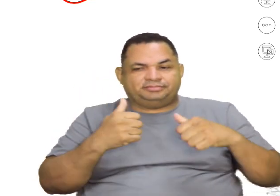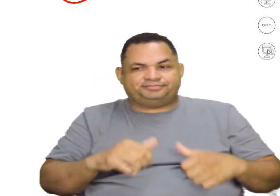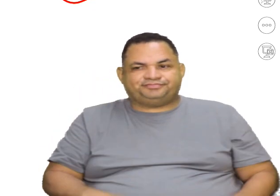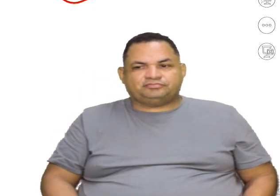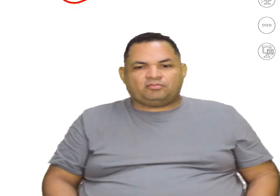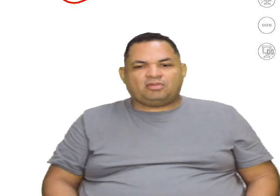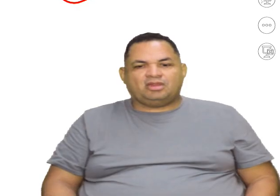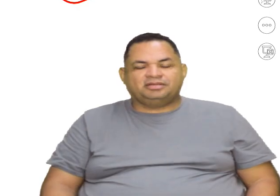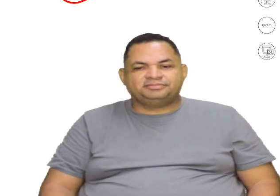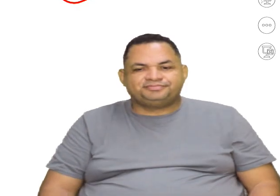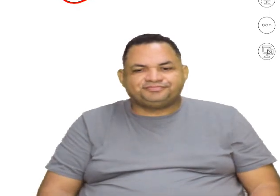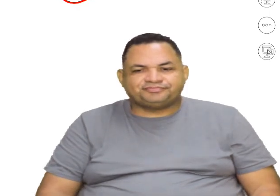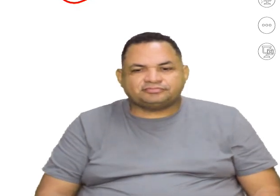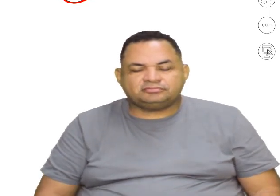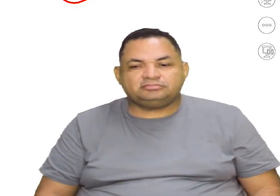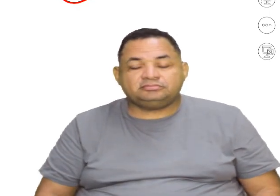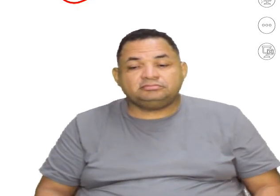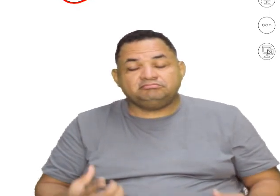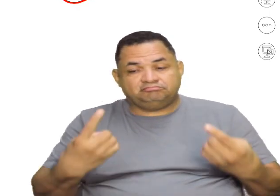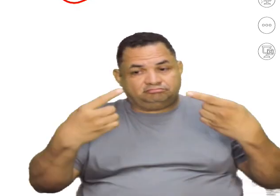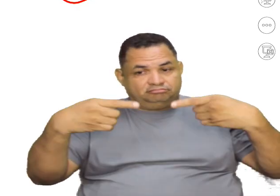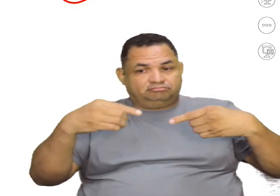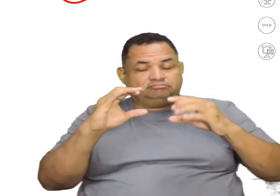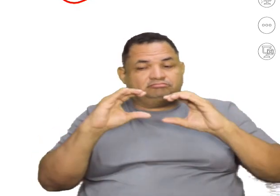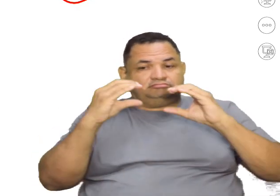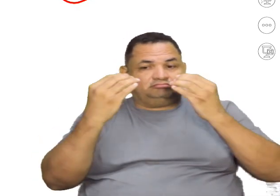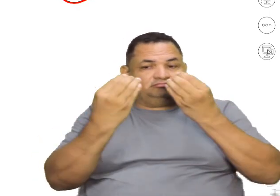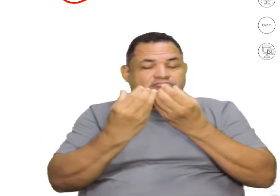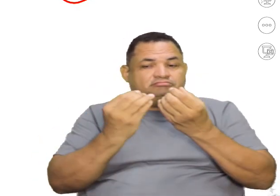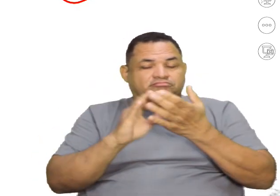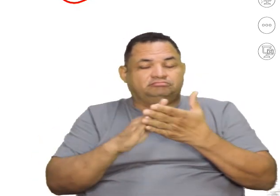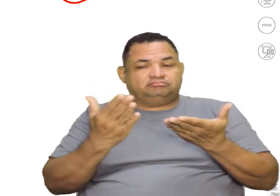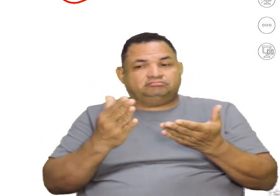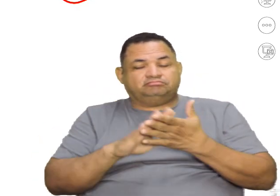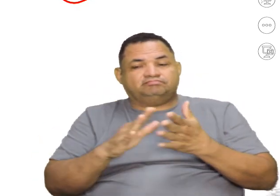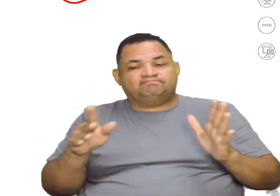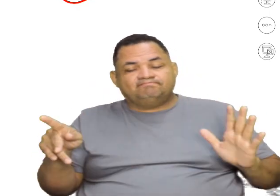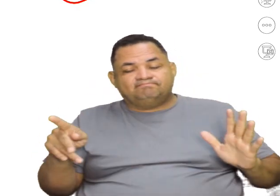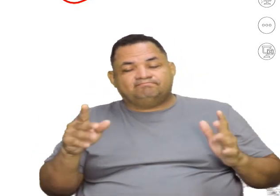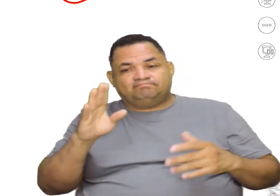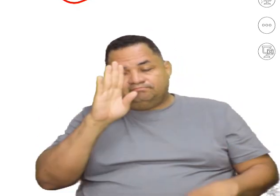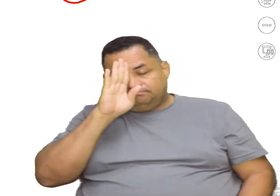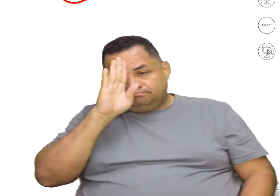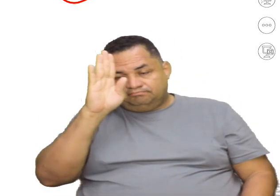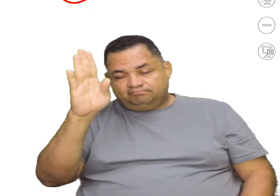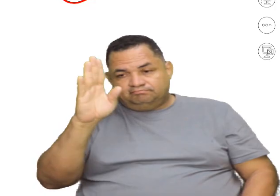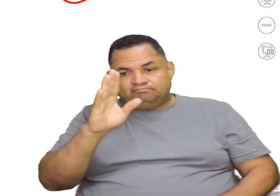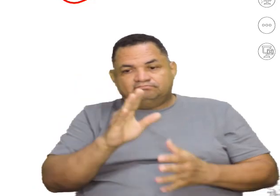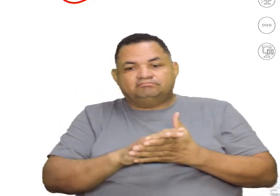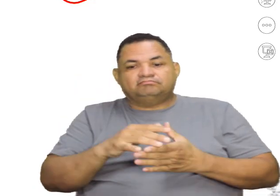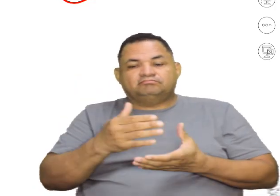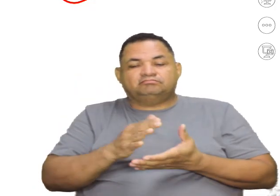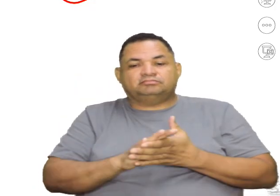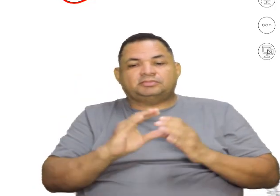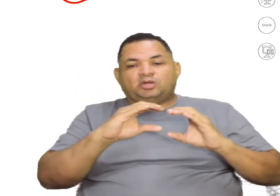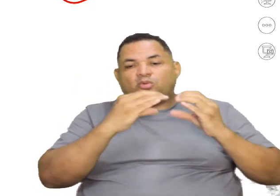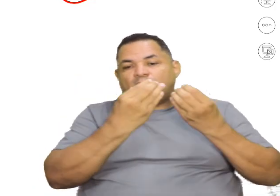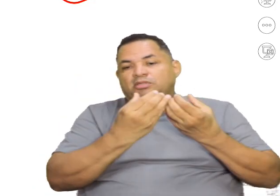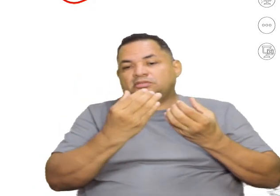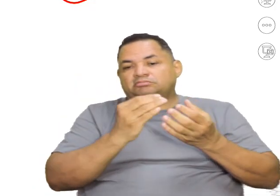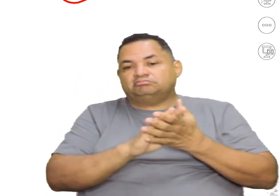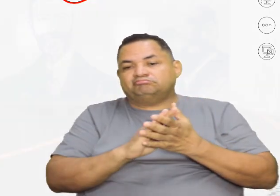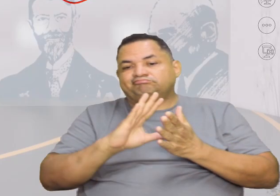qualidade. Então, são esses os desafios que essas comunidades enfrentam, especificamente a comunidade quilombola, que nós pedimos aí para